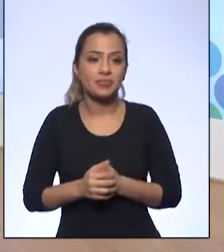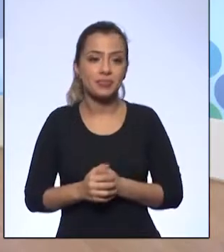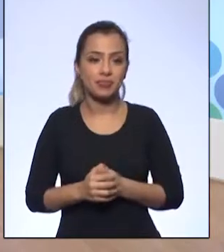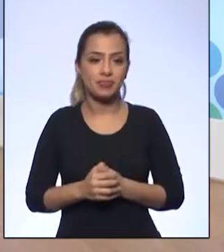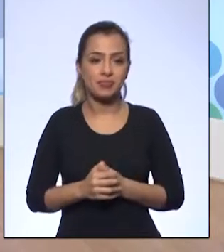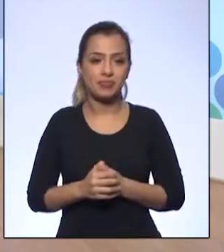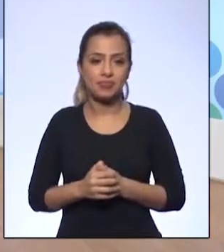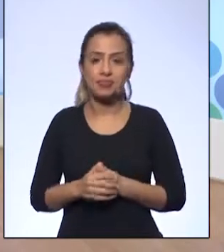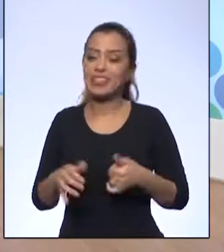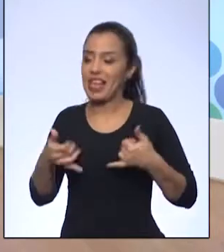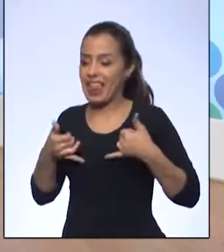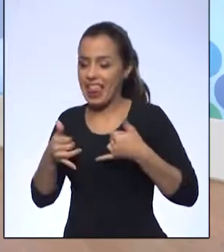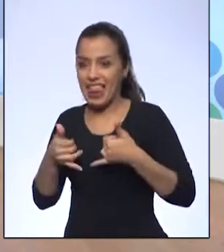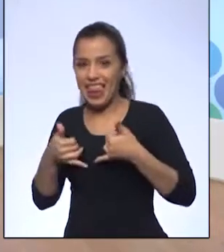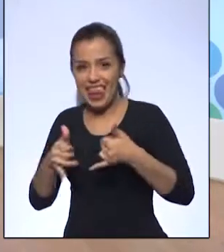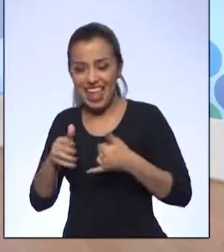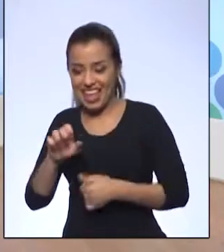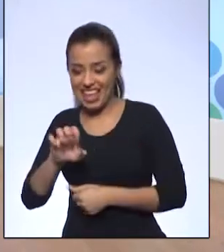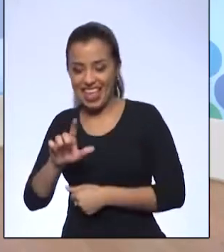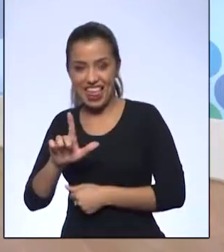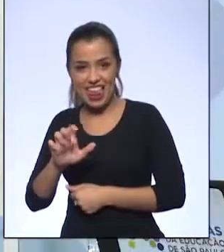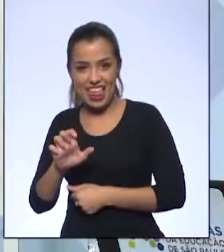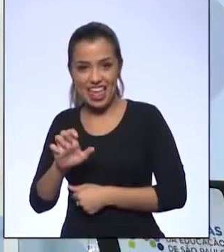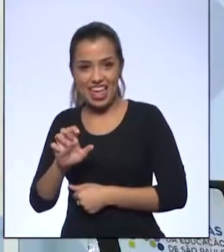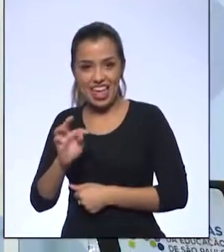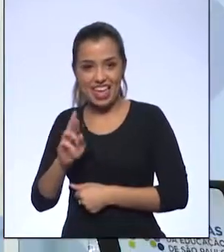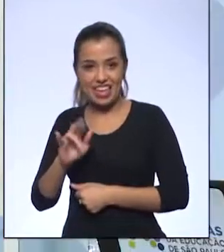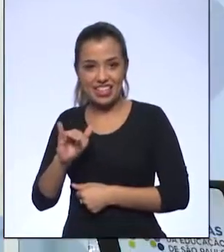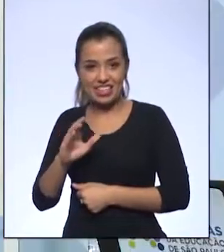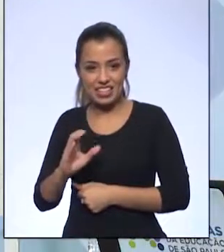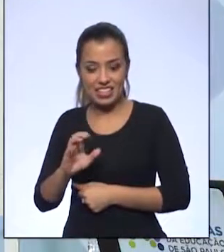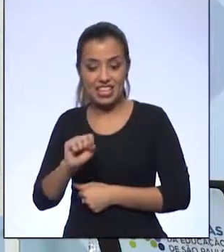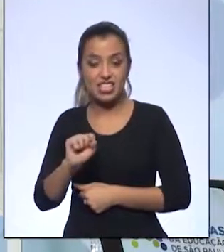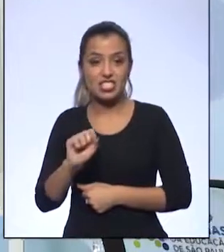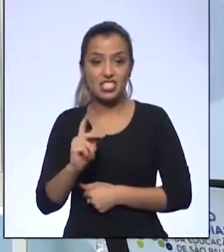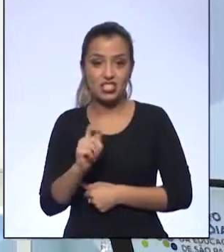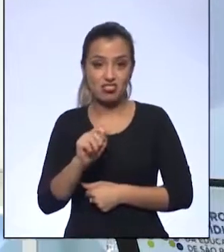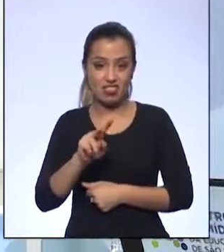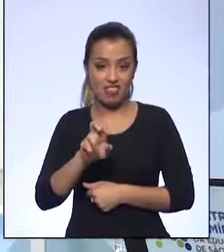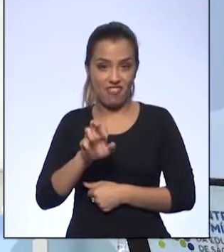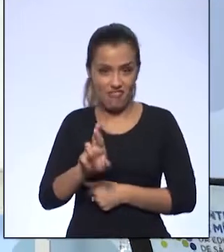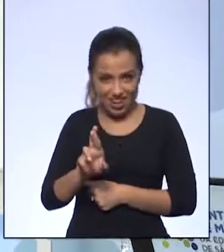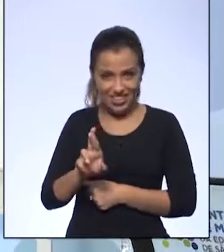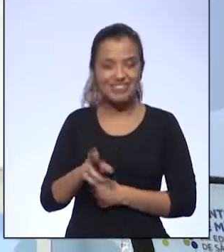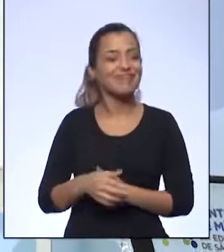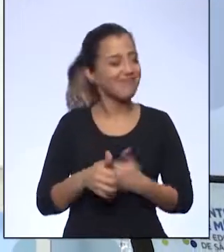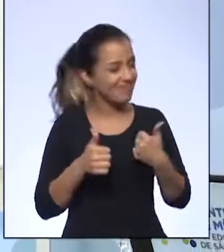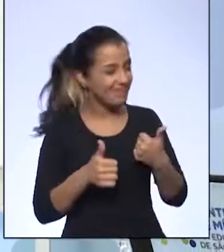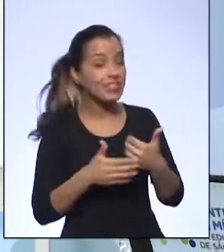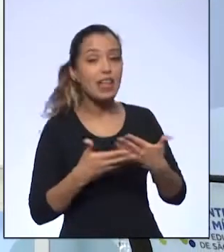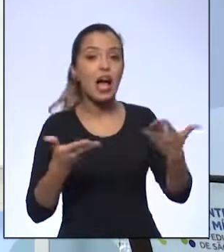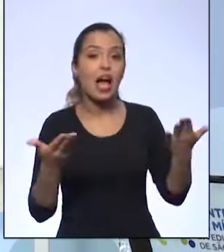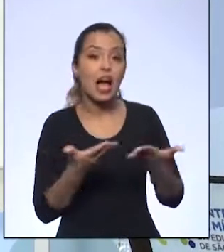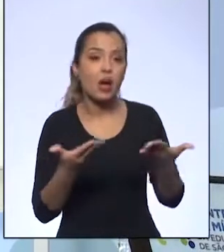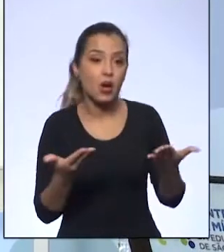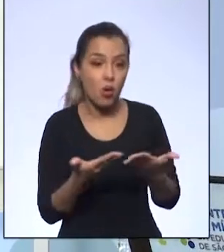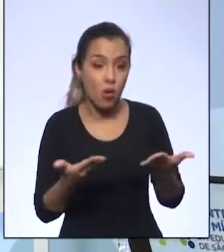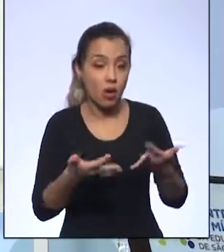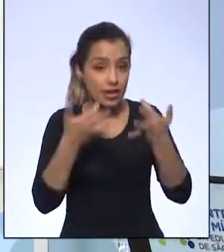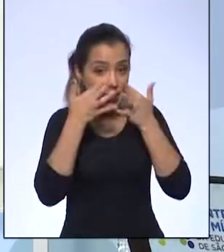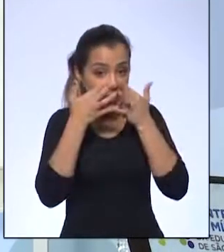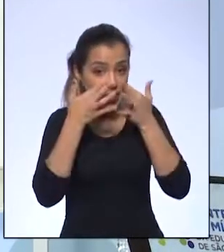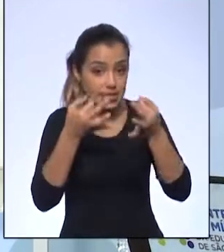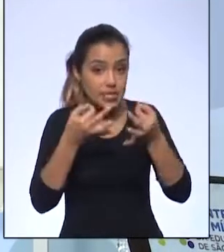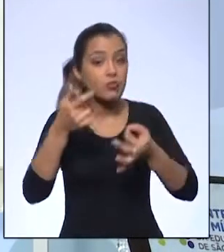Electric shaver. É isso aí, thank you. Então, você tem essas formas aí. Agora, eu quero que vocês prestem